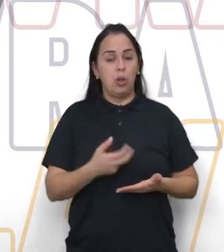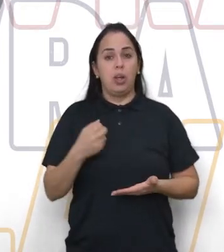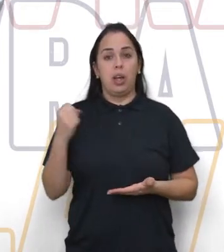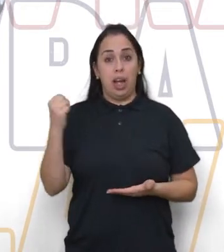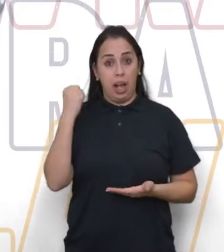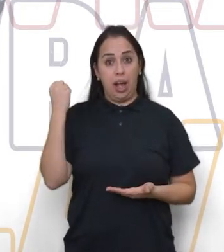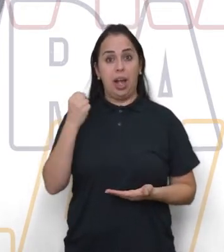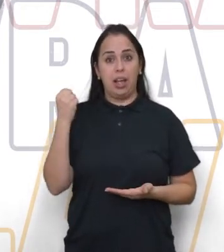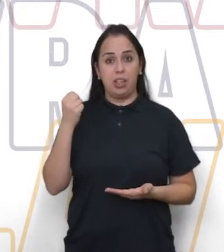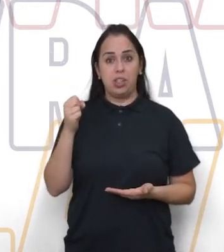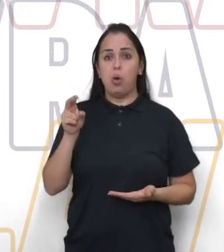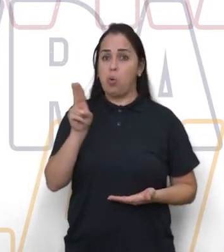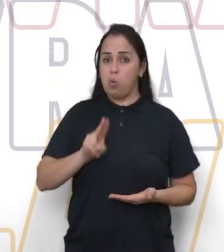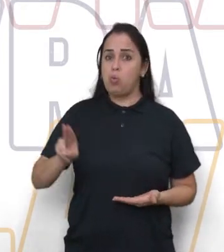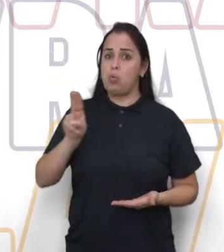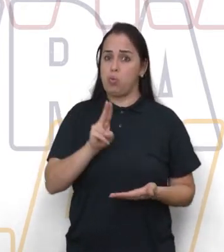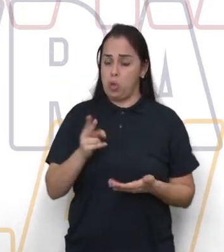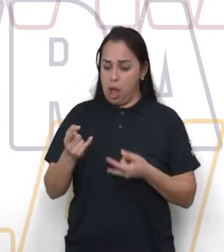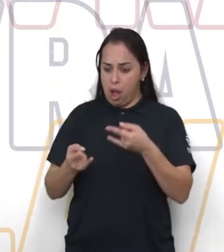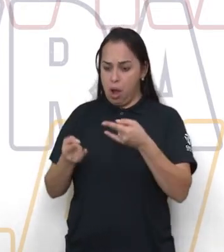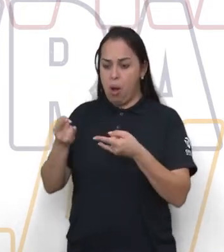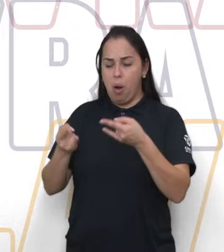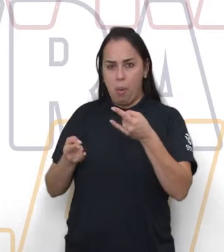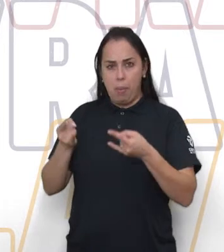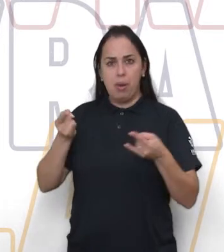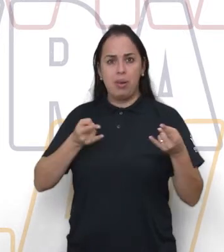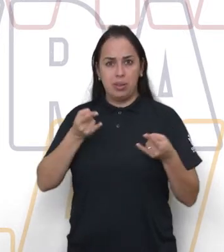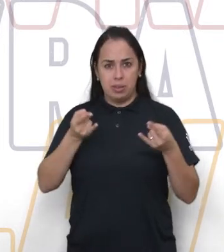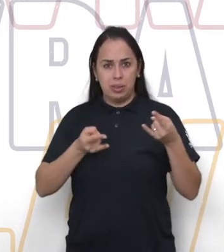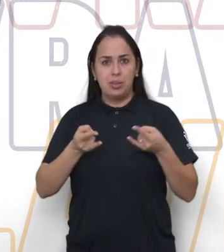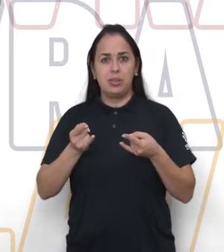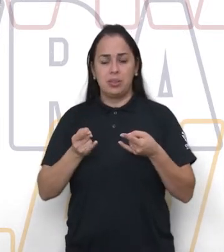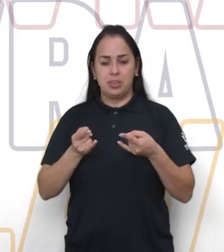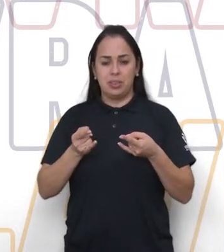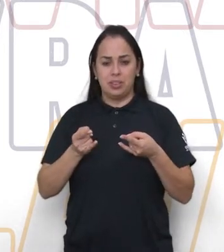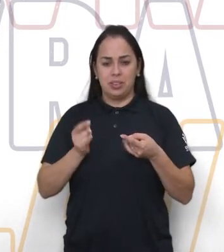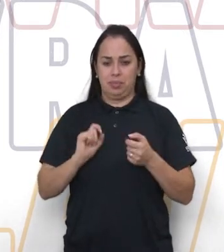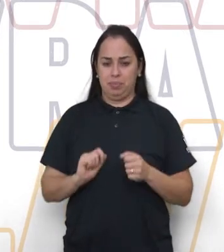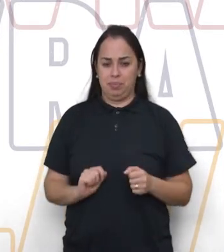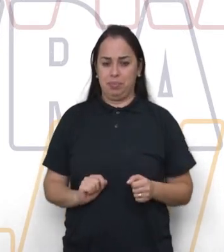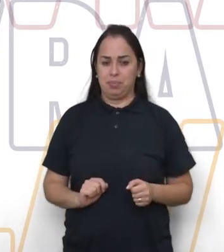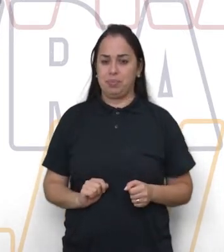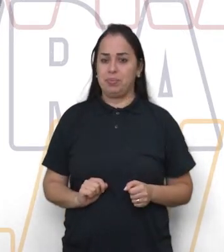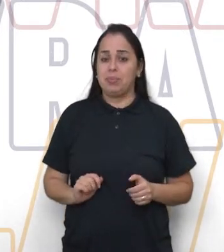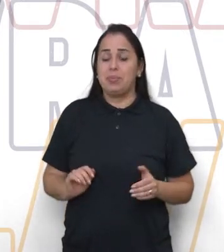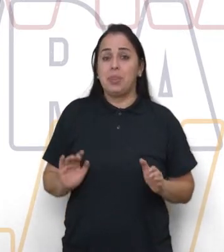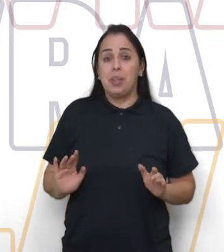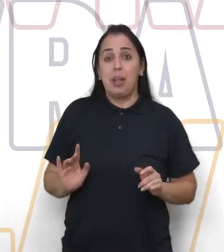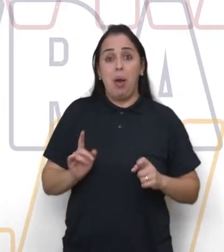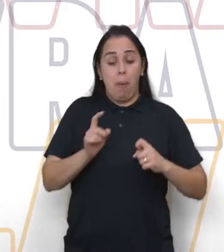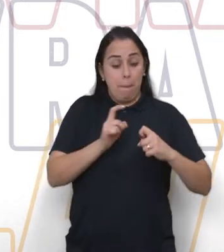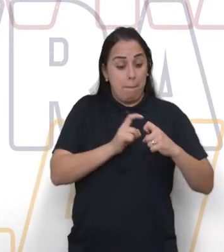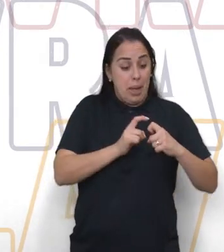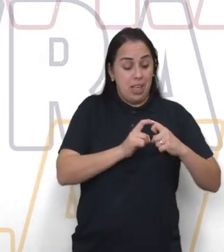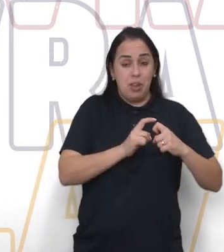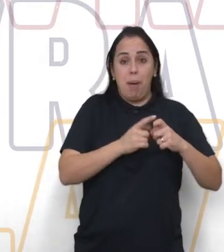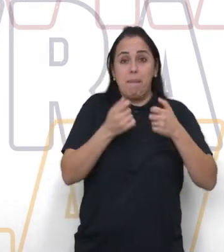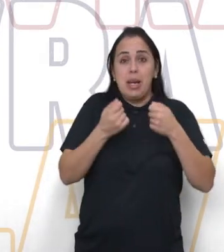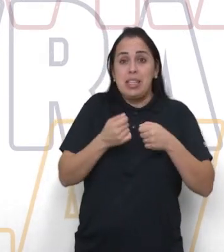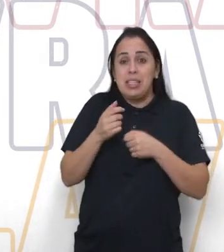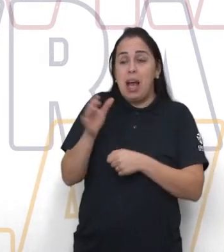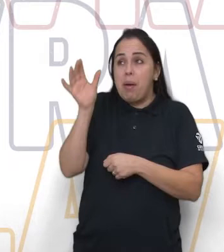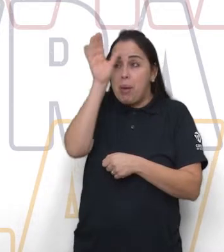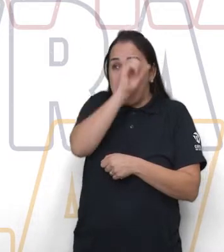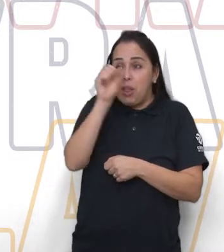os hospitais ele já fornecem já disponibilizam cirurgias são feitas por robôs e o médico que não